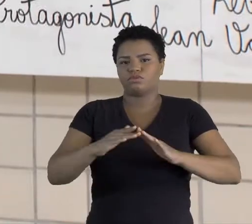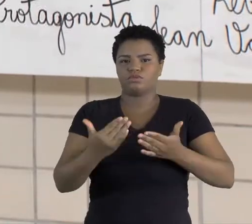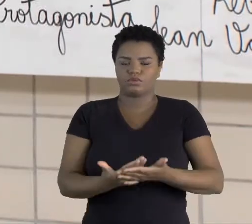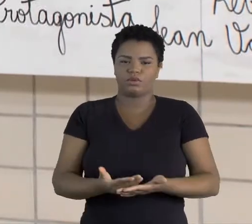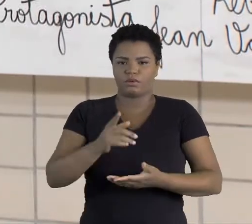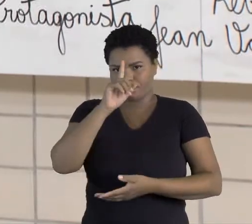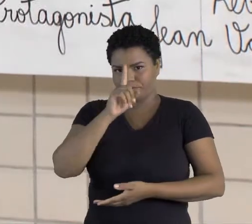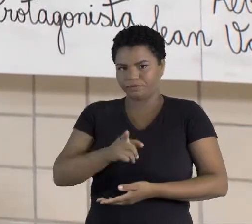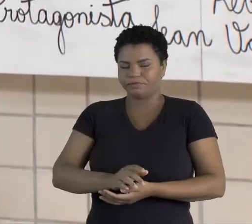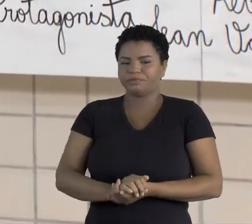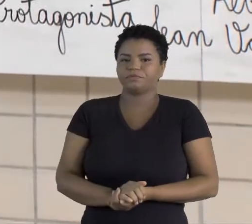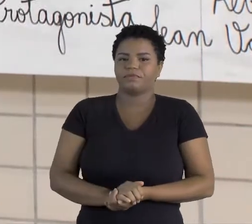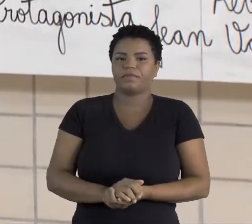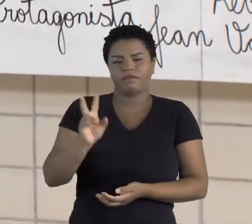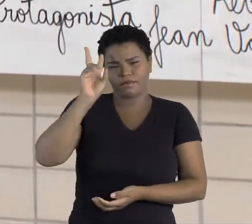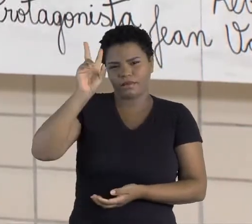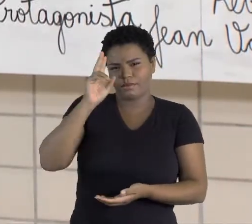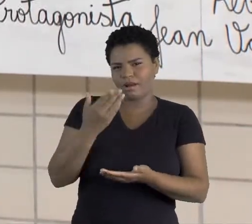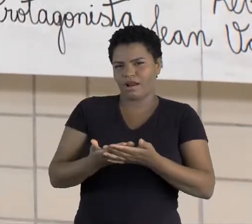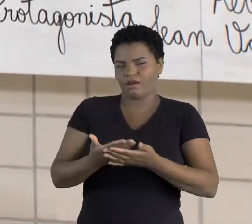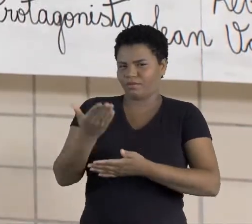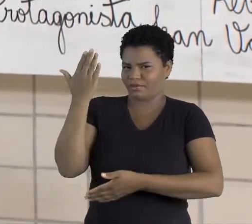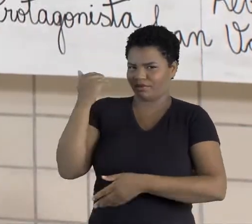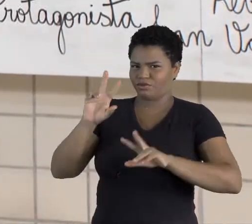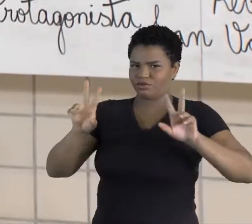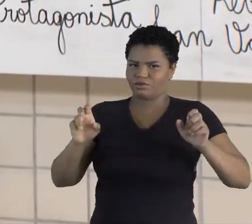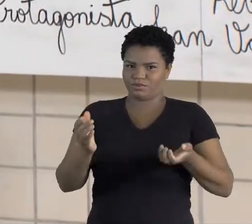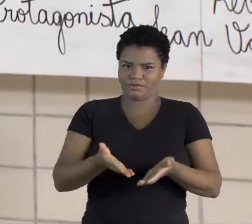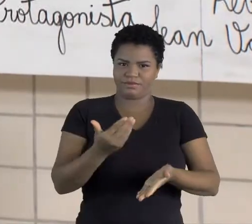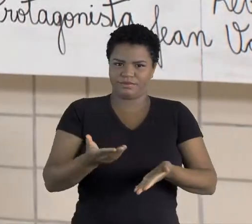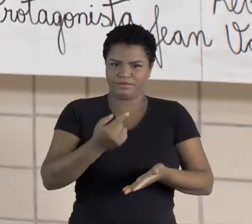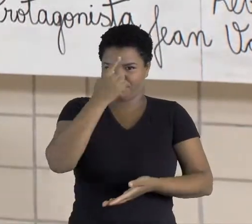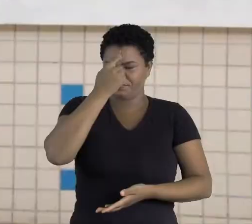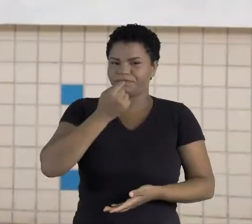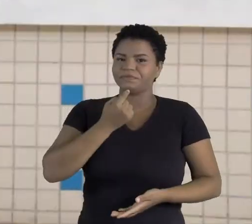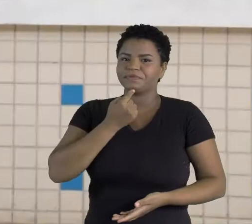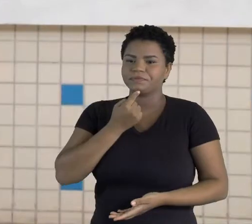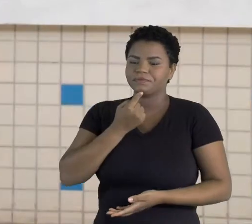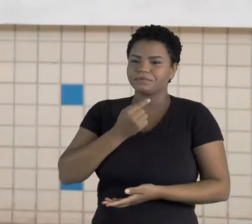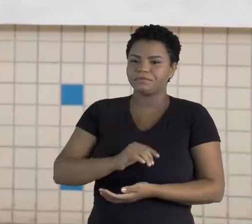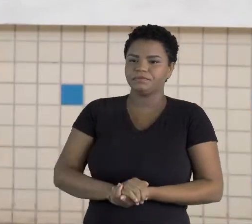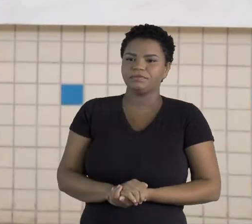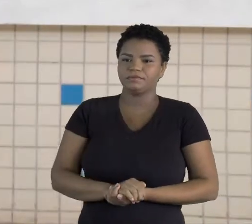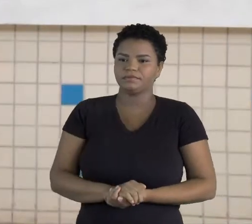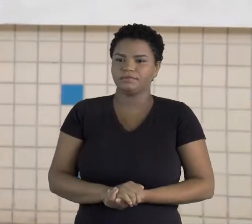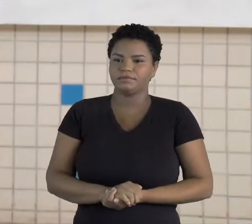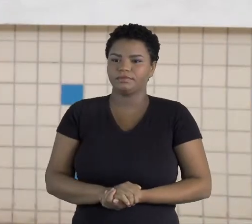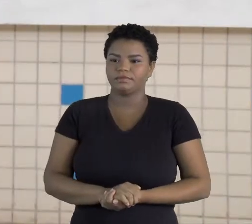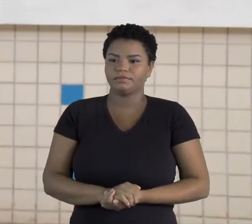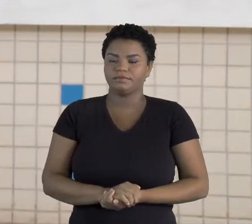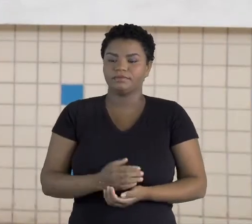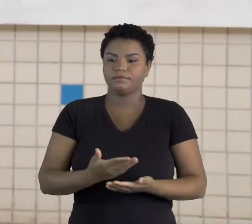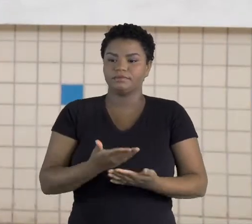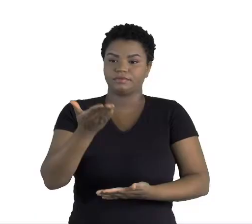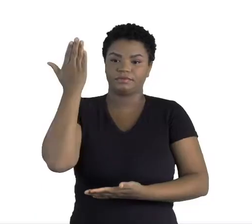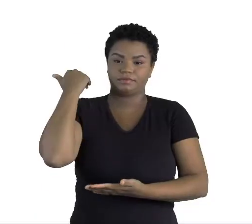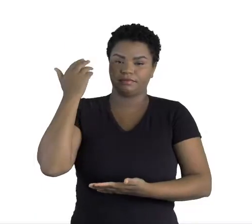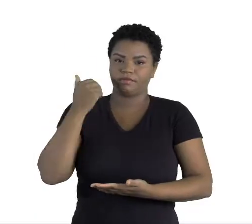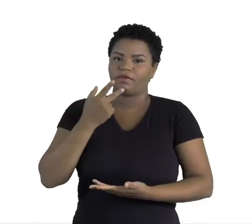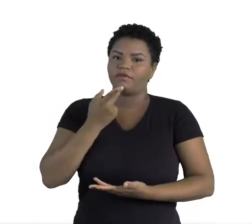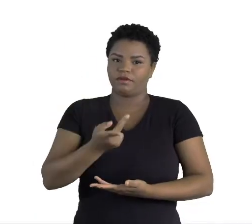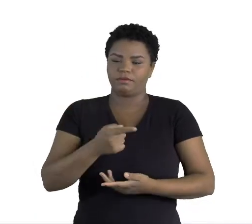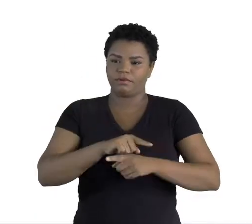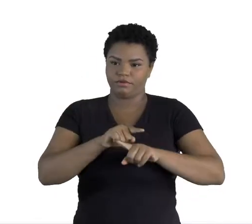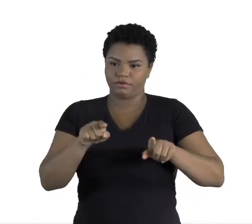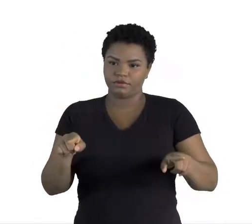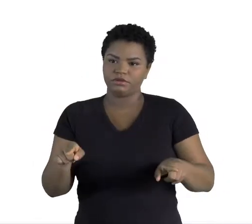aula passada sobre esse livro? Então vamos ver aqui na imagem. Na aula passada eu falei para vocês